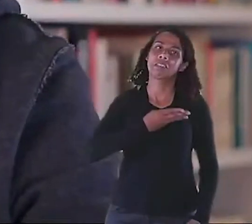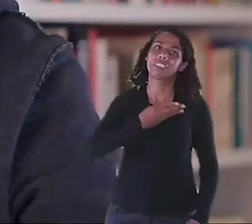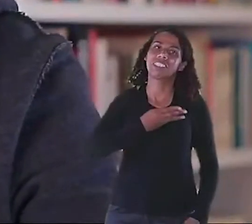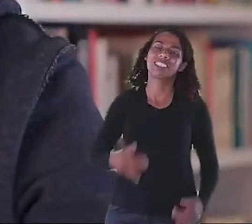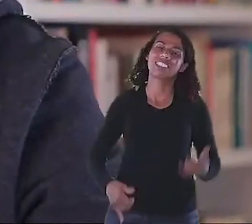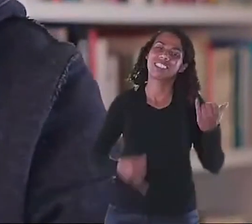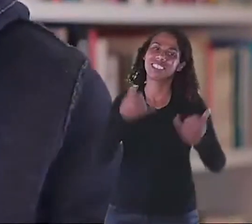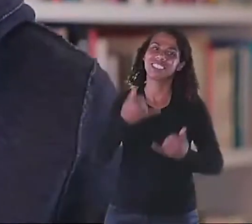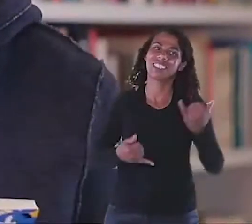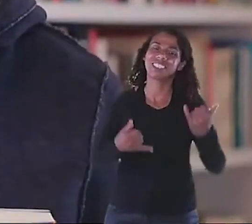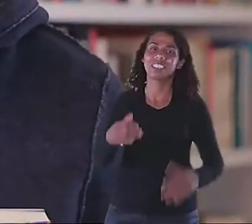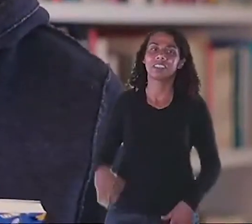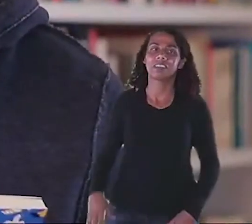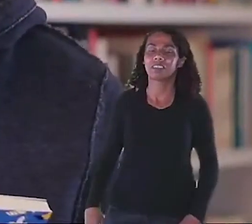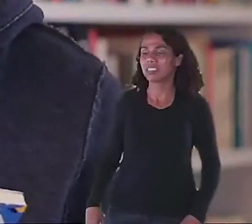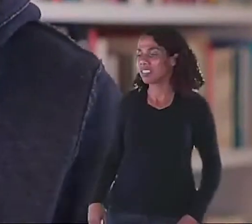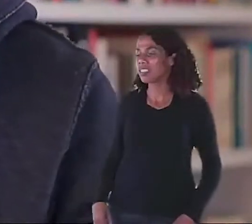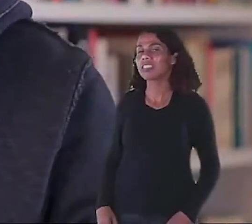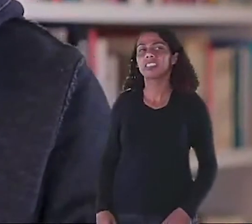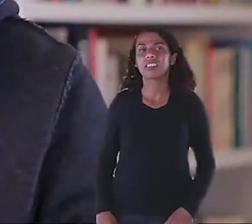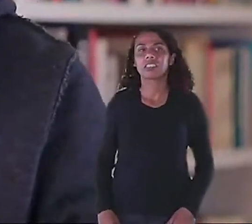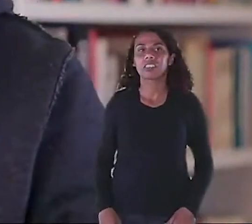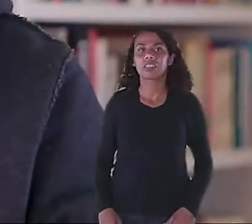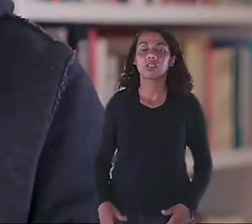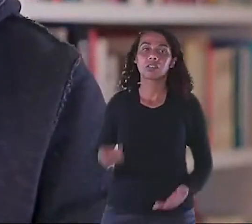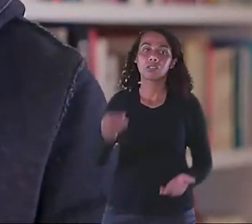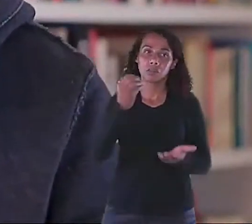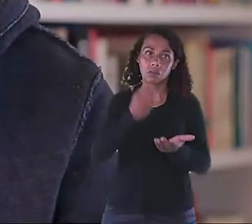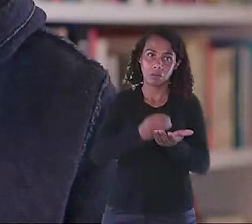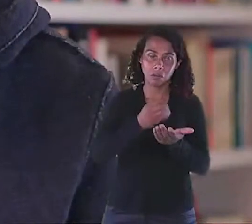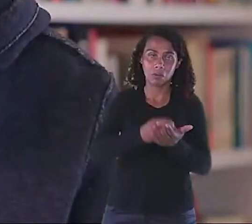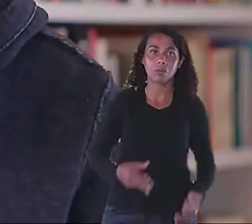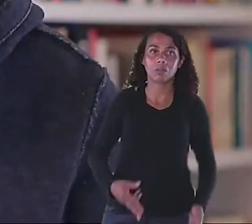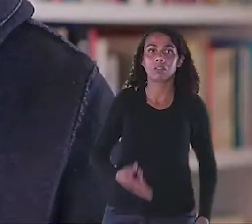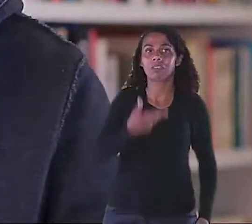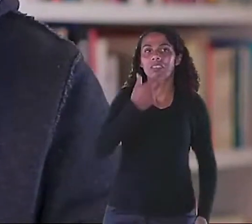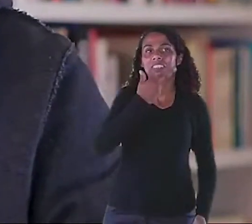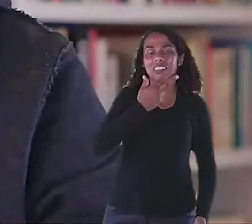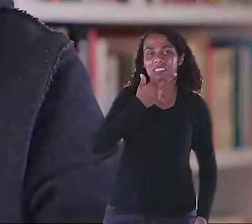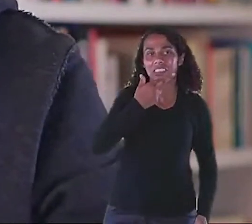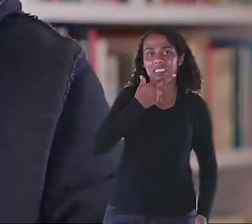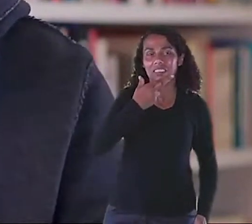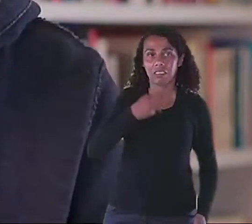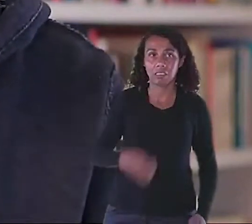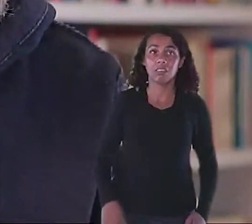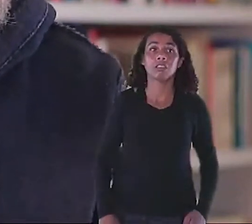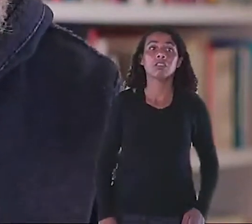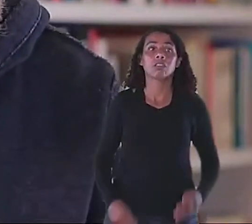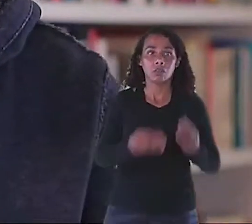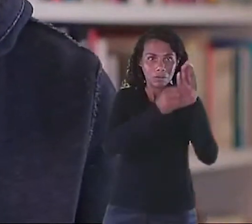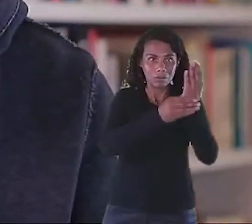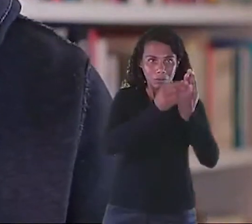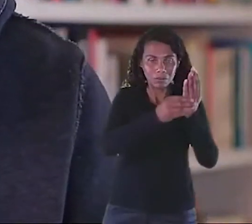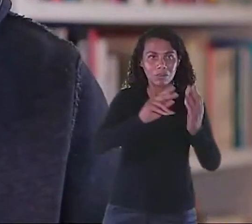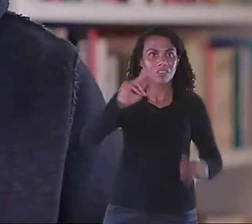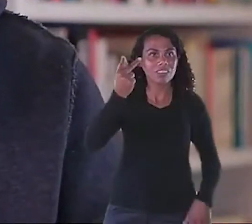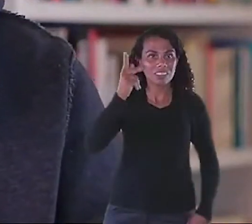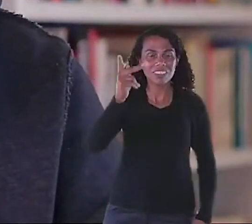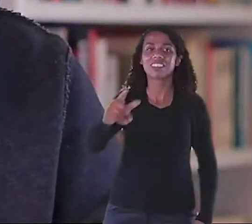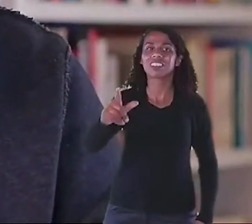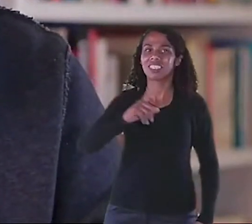mais tratei o copo de requeijão do mesmo jeito depois de ler o livro. Tá certo. Tá aqui o espalhador.